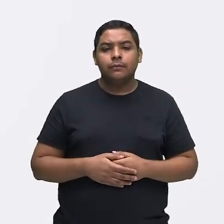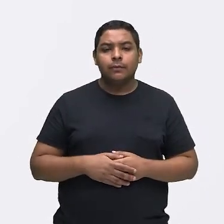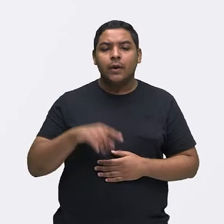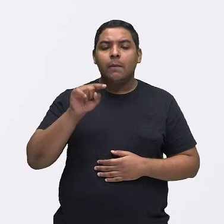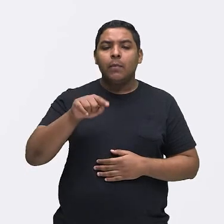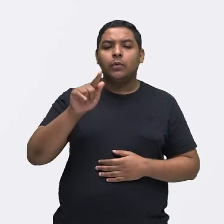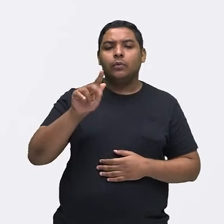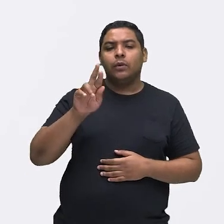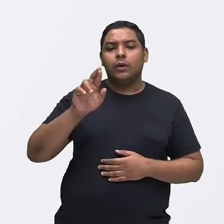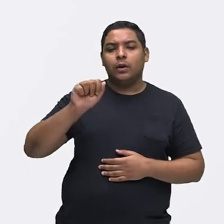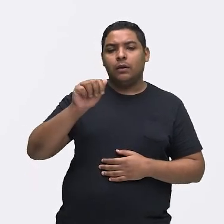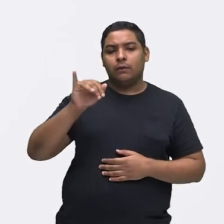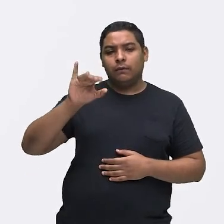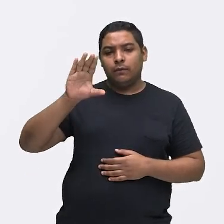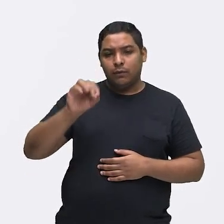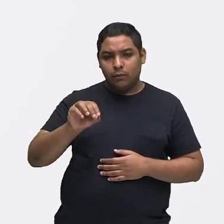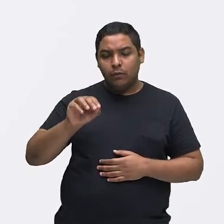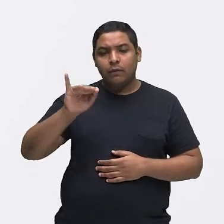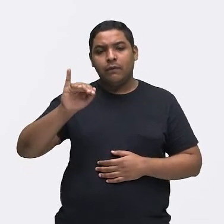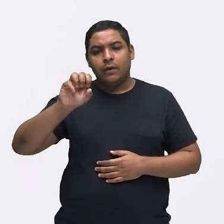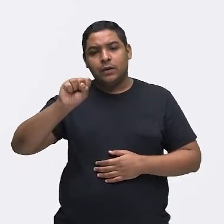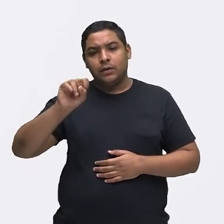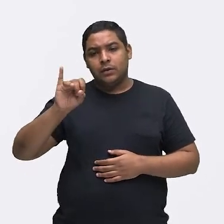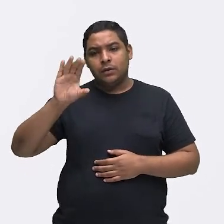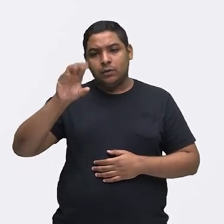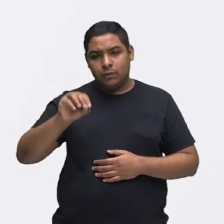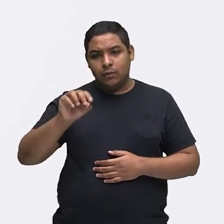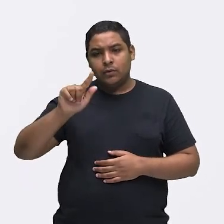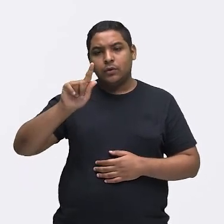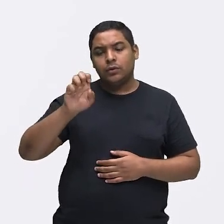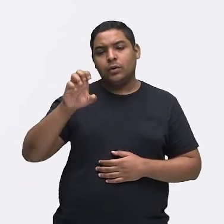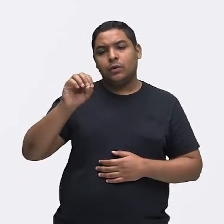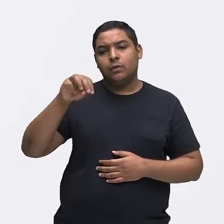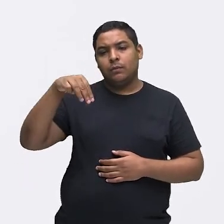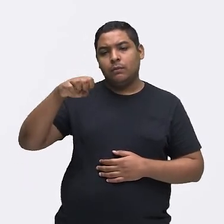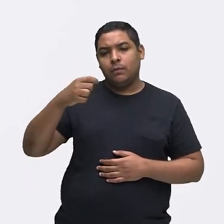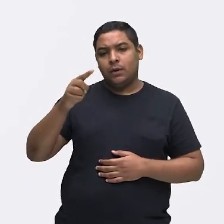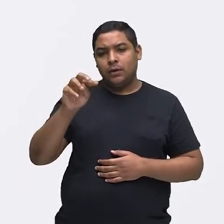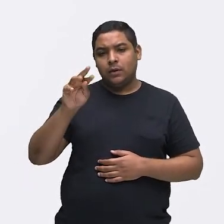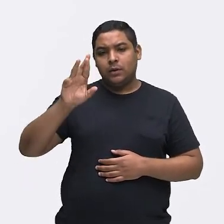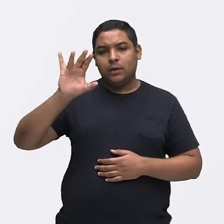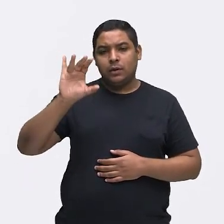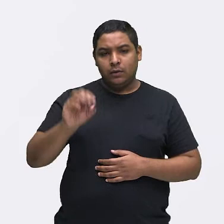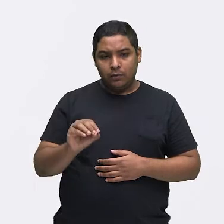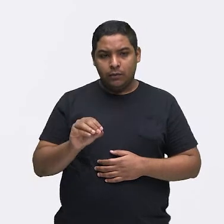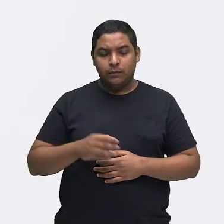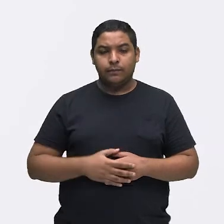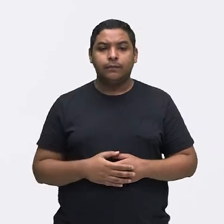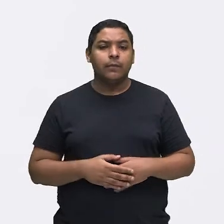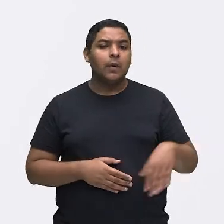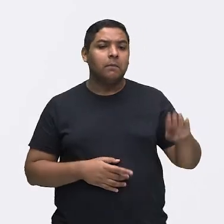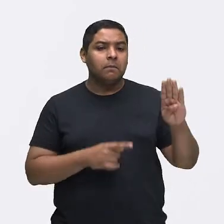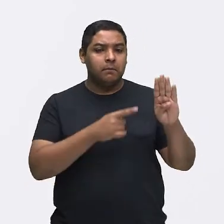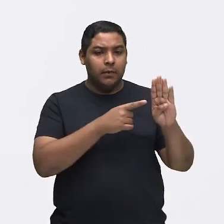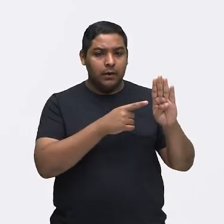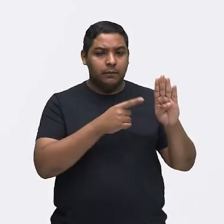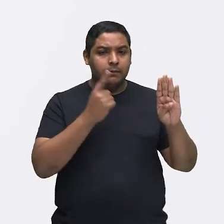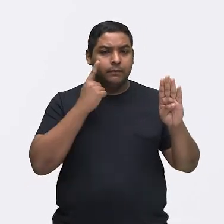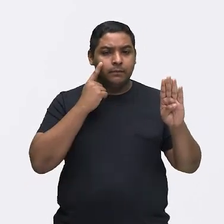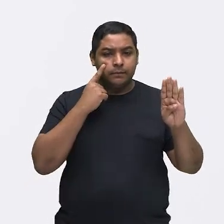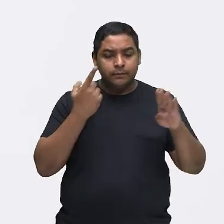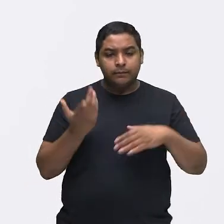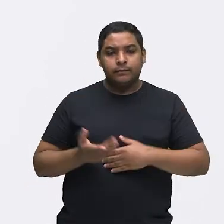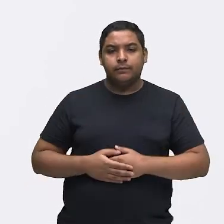segundo ponto físico e o terceiro ponto geométrico. Ou seria ponto geométrico, ponto gráfico e ponto físico. Ou